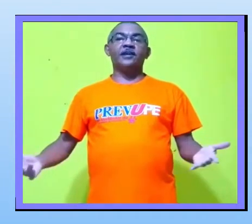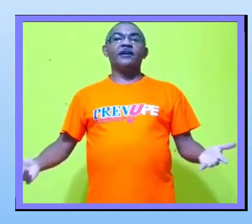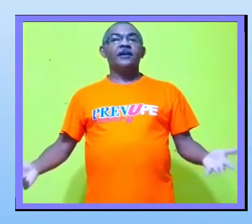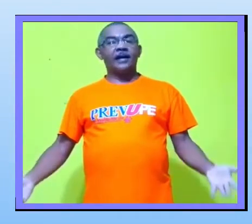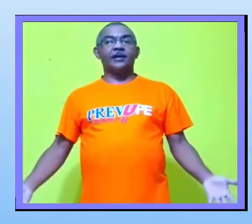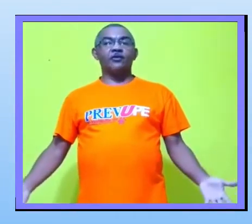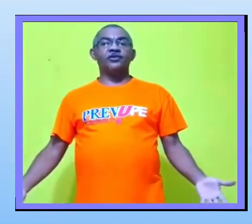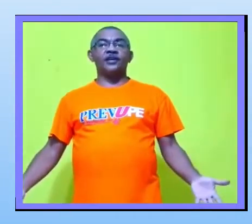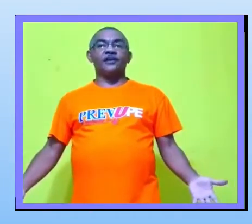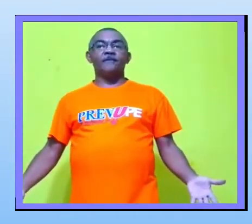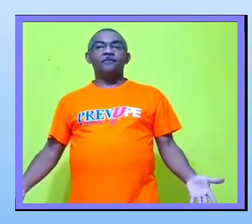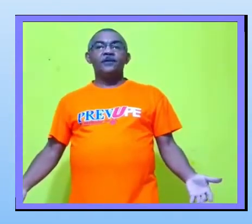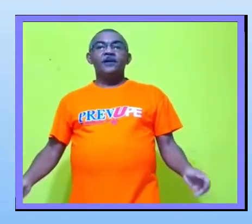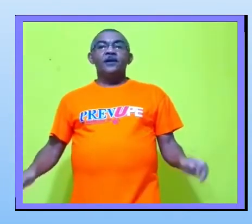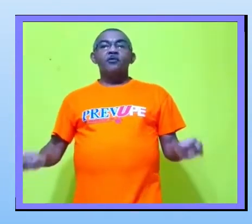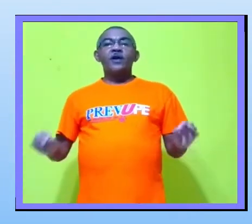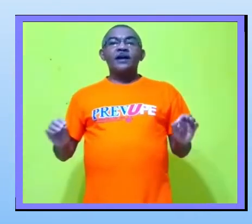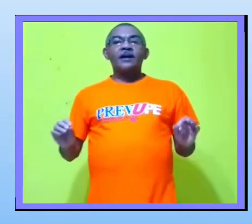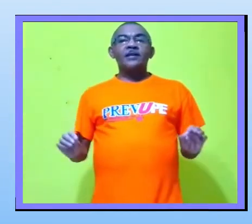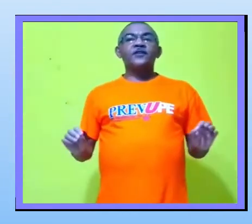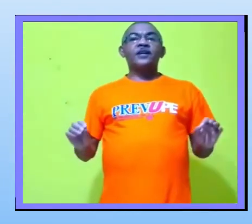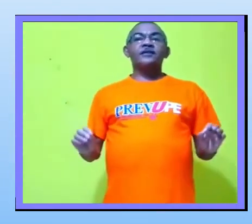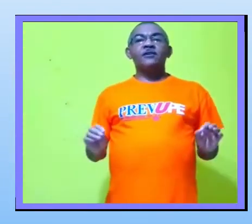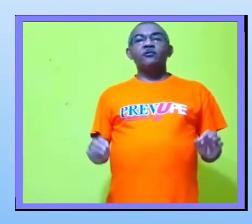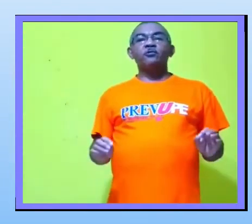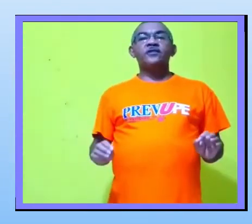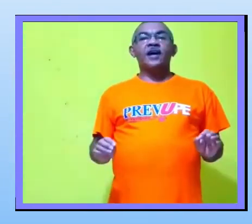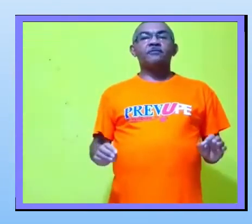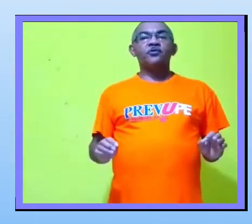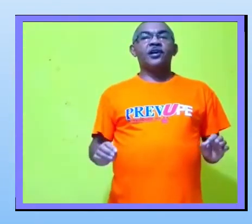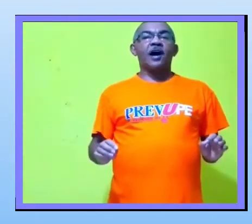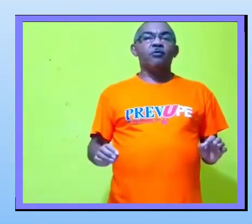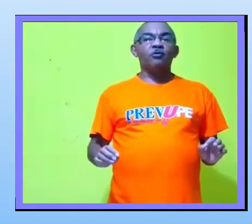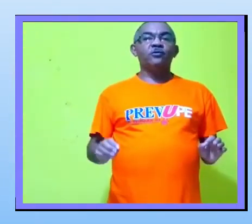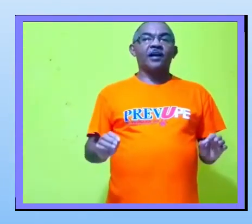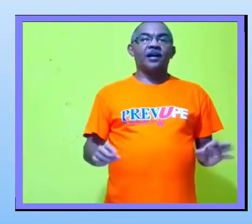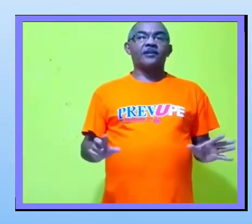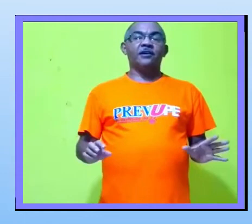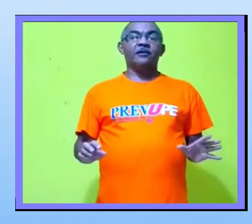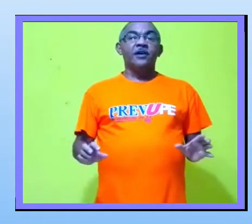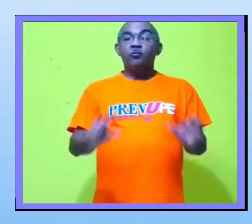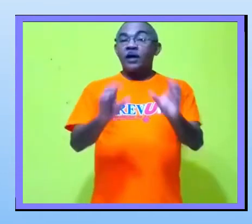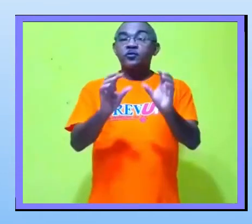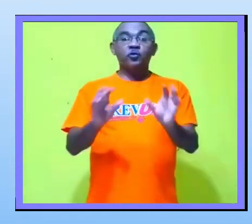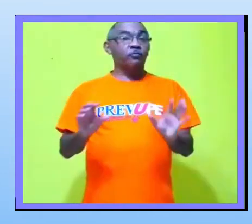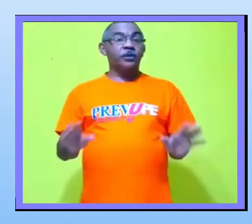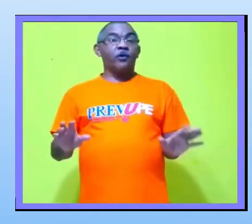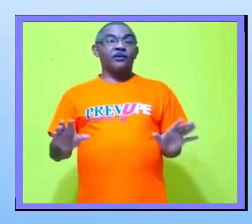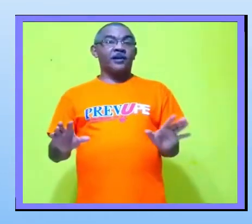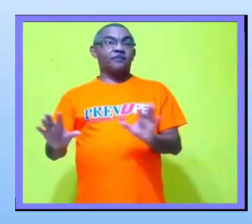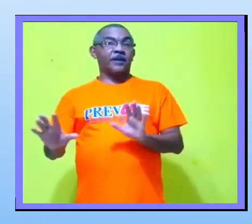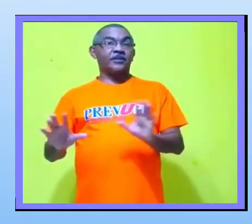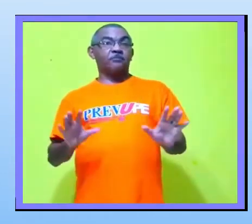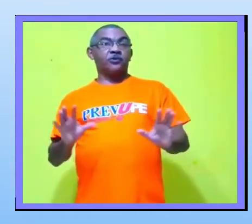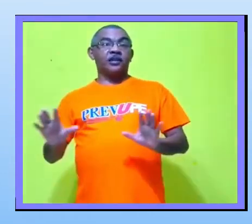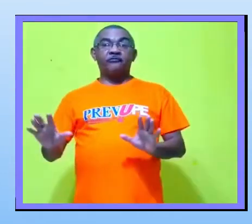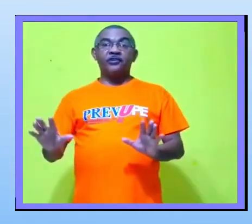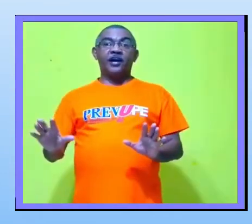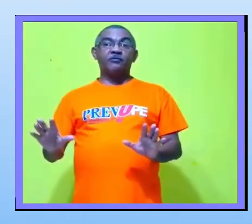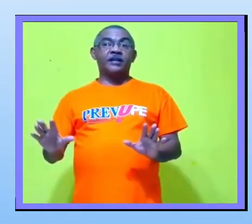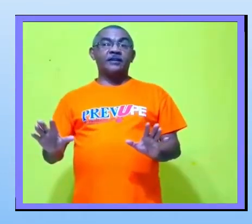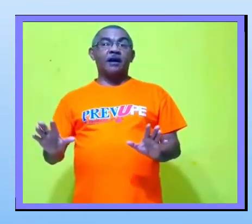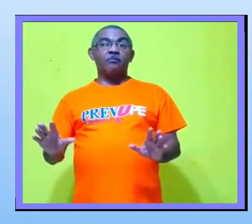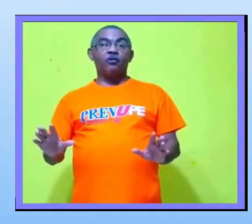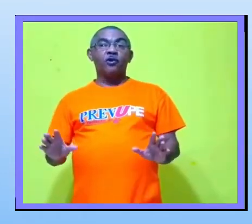uma cadeia heterogênea. Quanto à classificação dos átomos de carbono na cadeia, um assunto muito importante para a gente poder